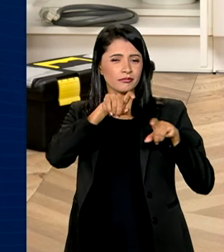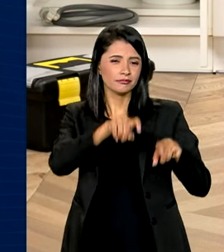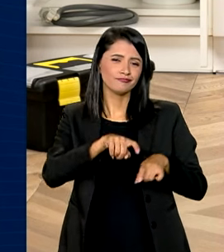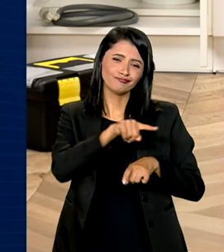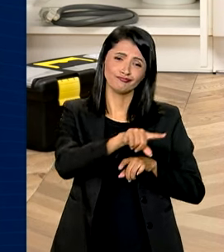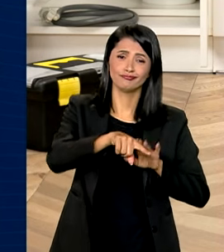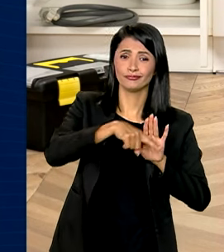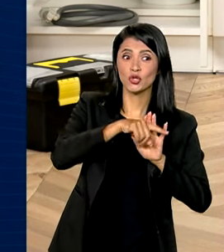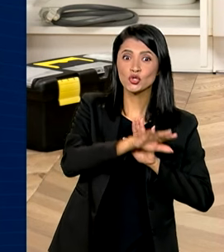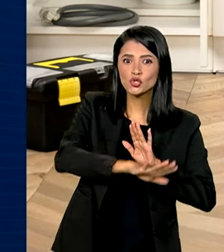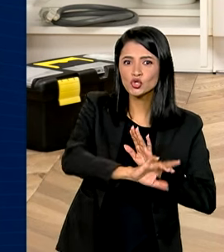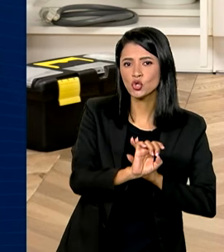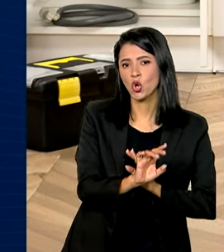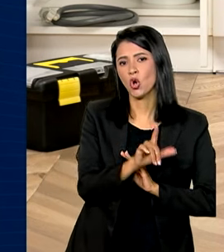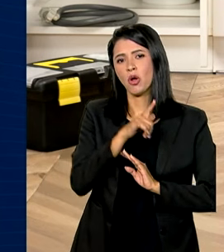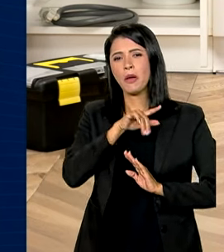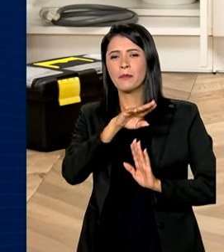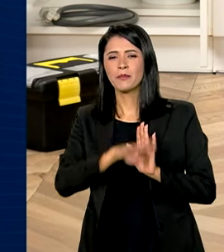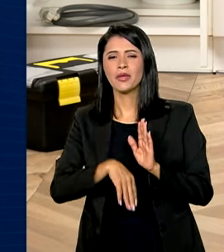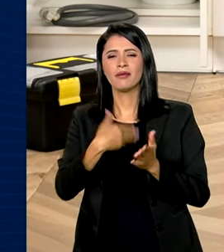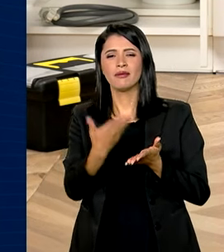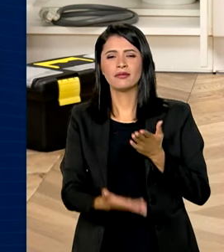ficou negativo, com perda de